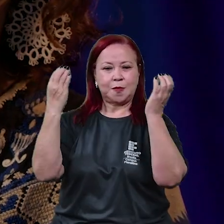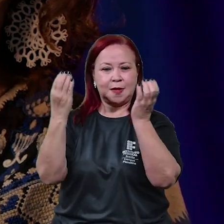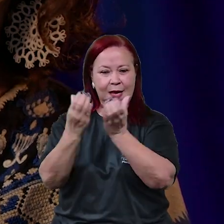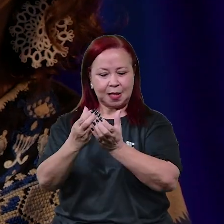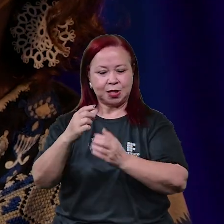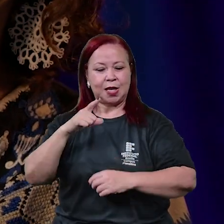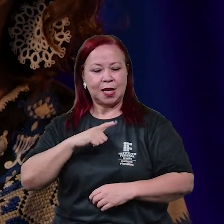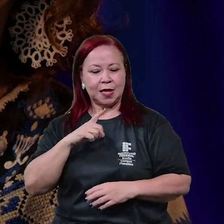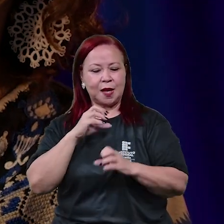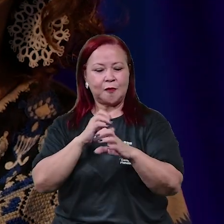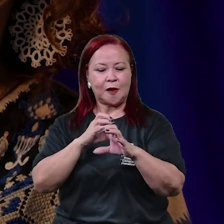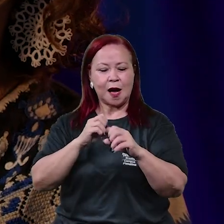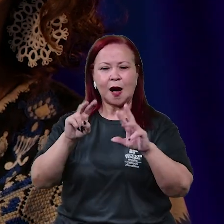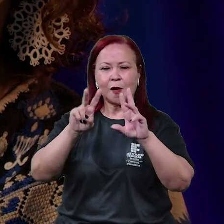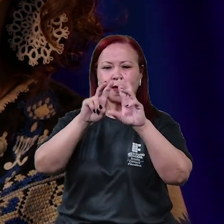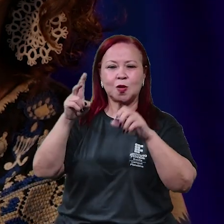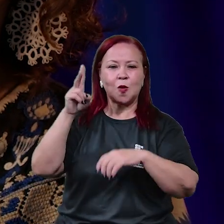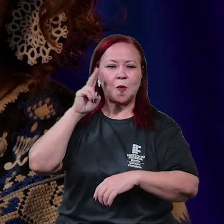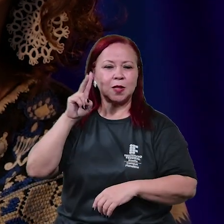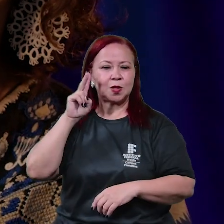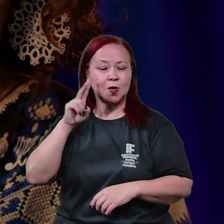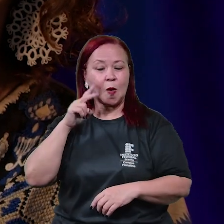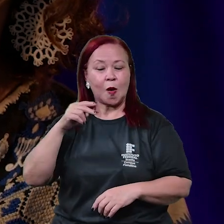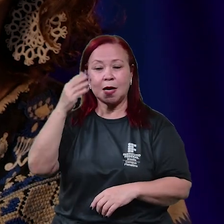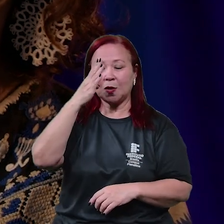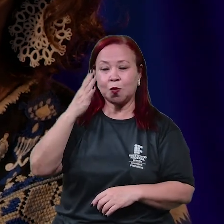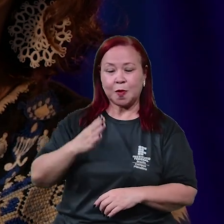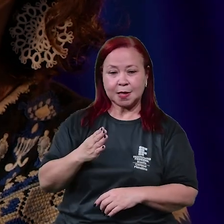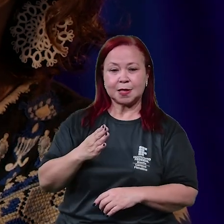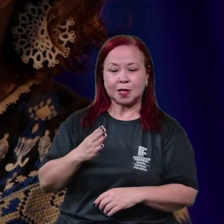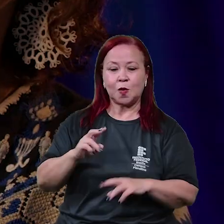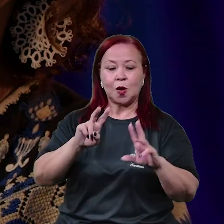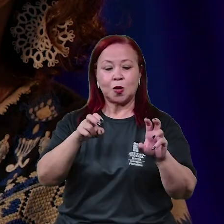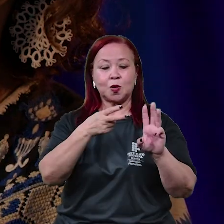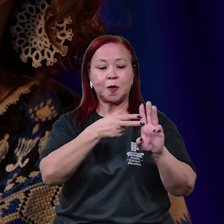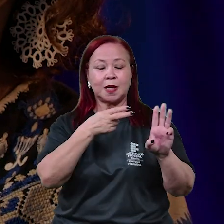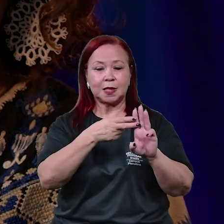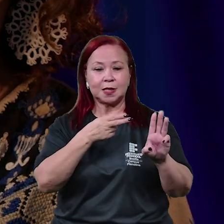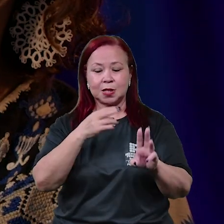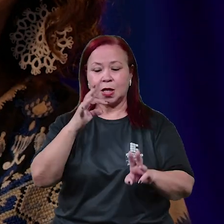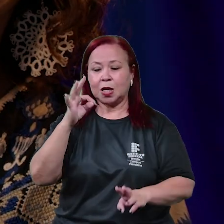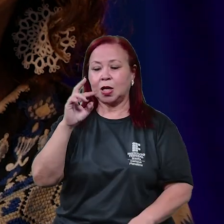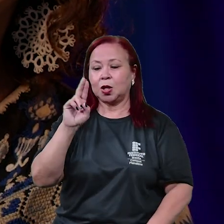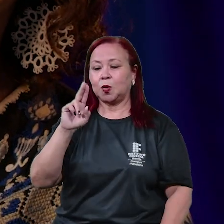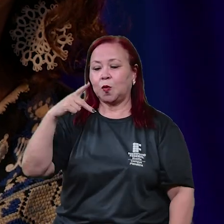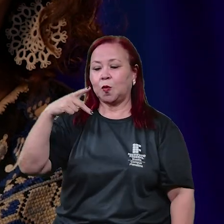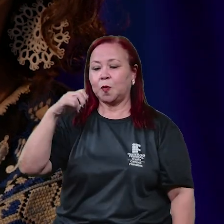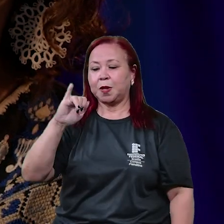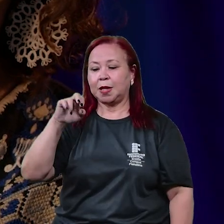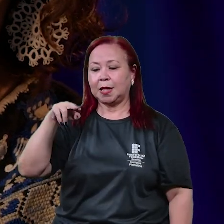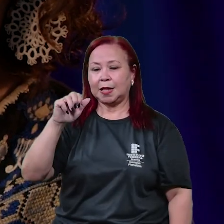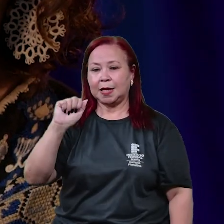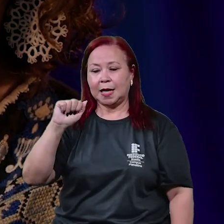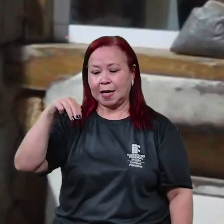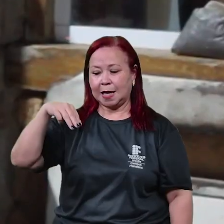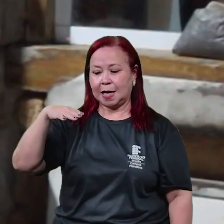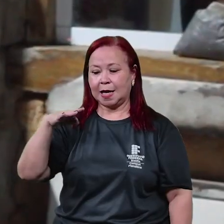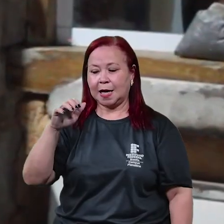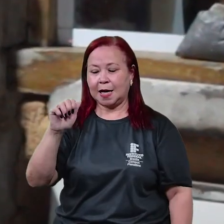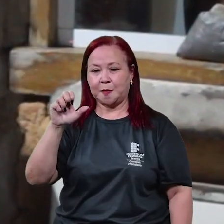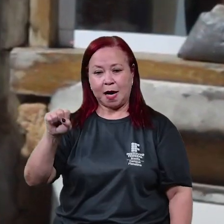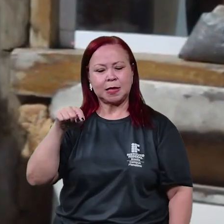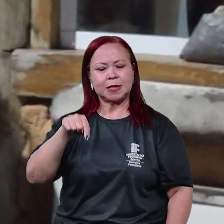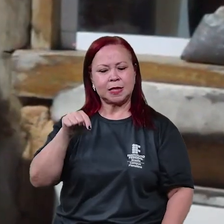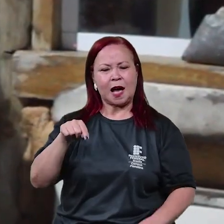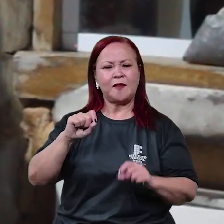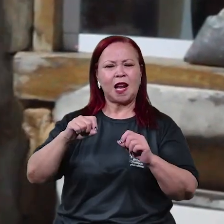uma aula sobre a história do Brasil pelos tupinambás, né, que eram os indígenas que estavam ali na Bahia quando chegou Pedro Álvares